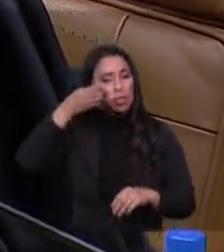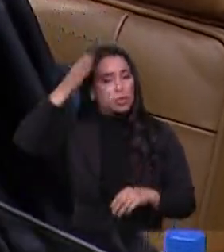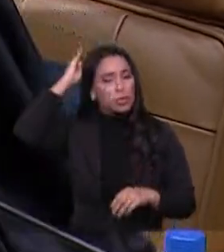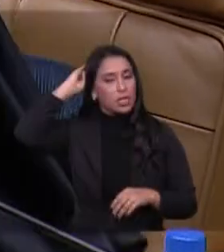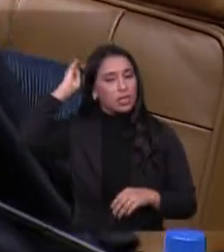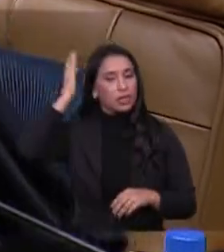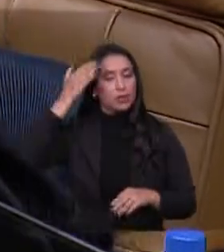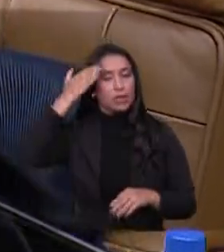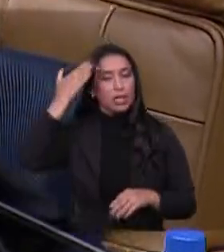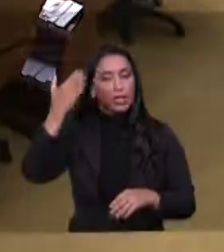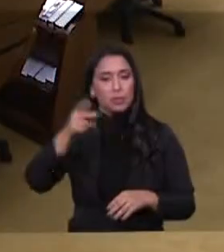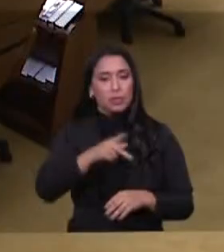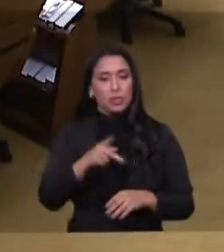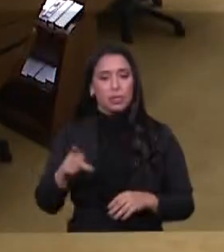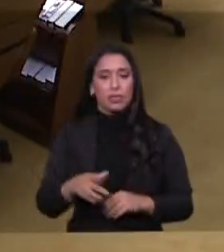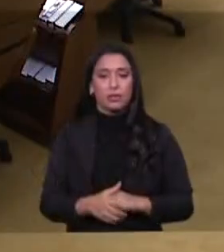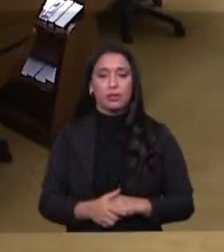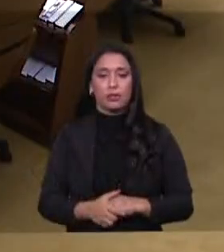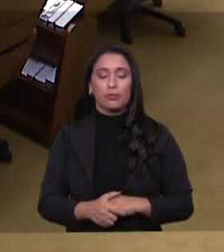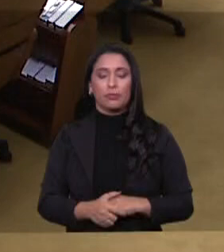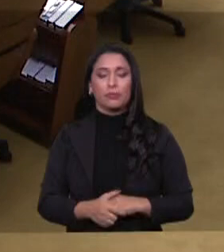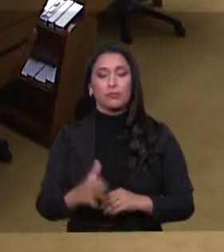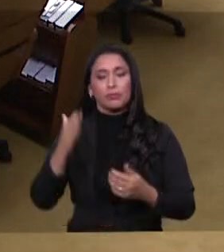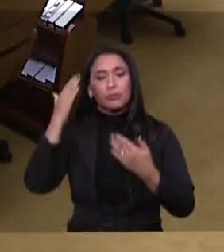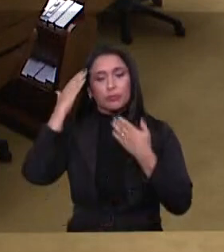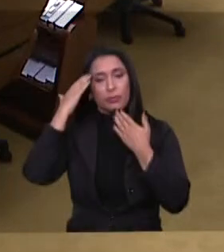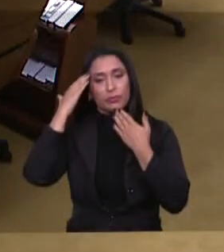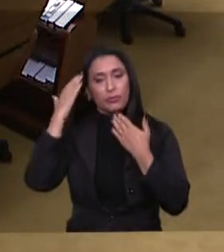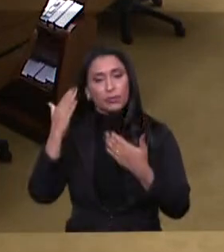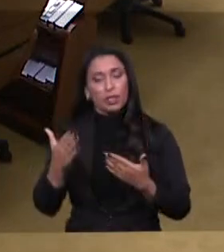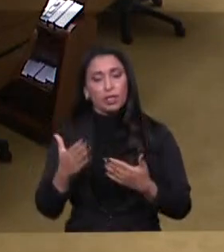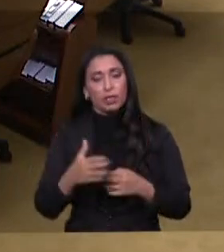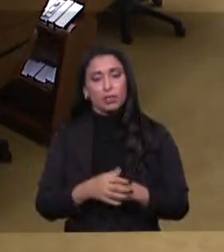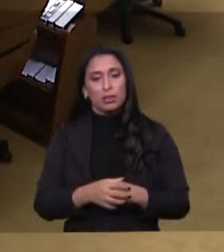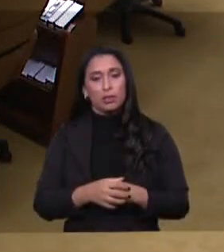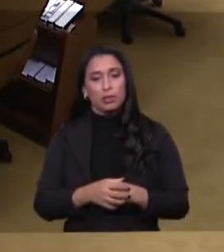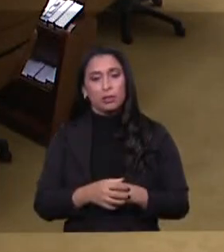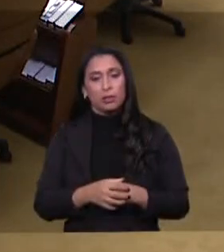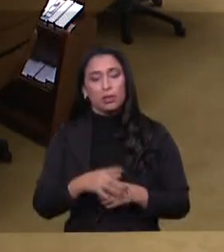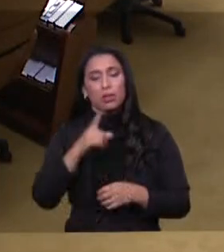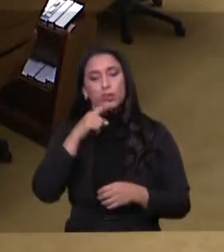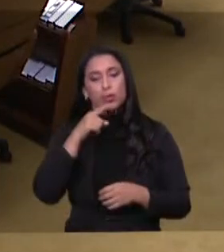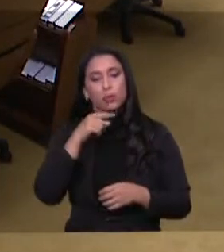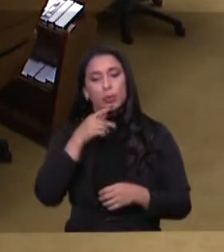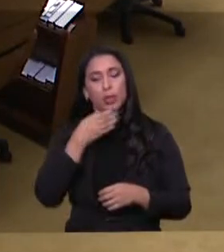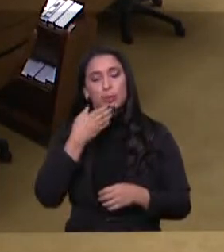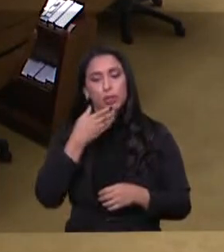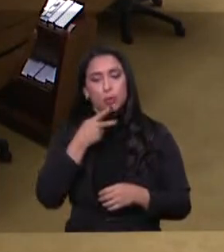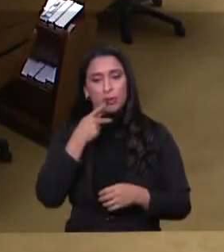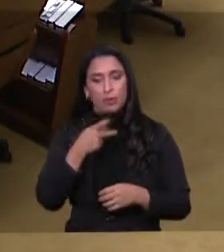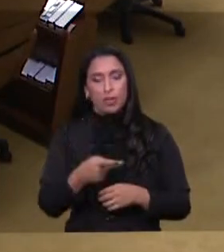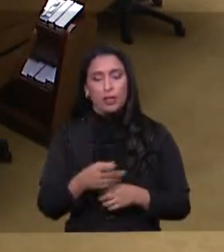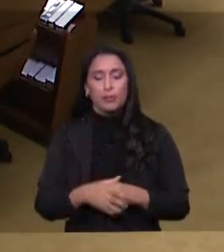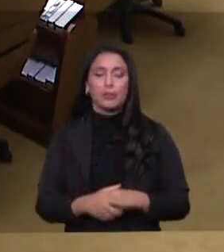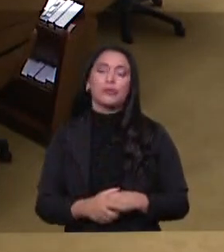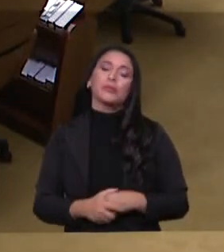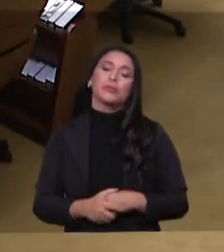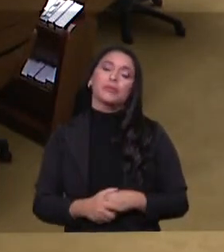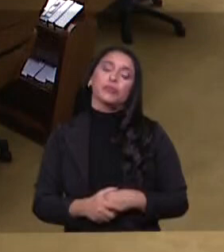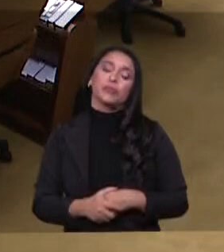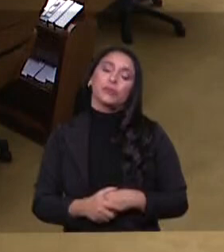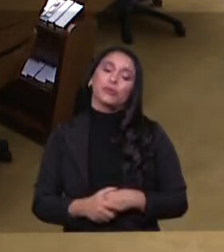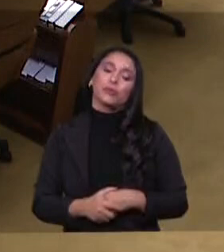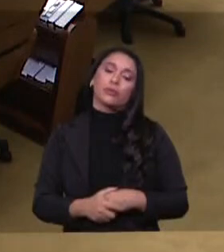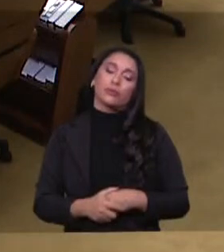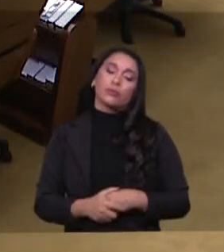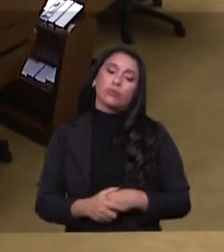Zanin. Obrigado, senhor presidente. Agradeço. Eu só queria deixar... Pois não. Claro, presidente, que,